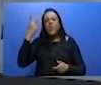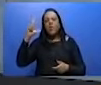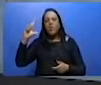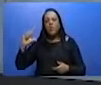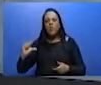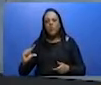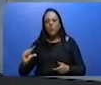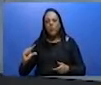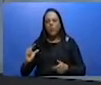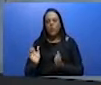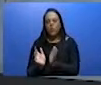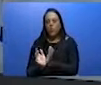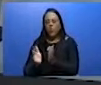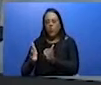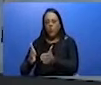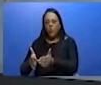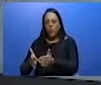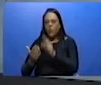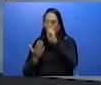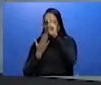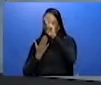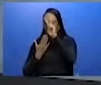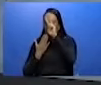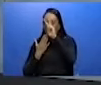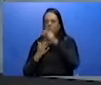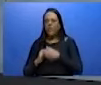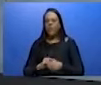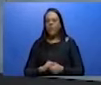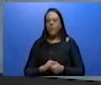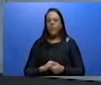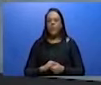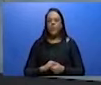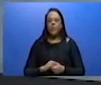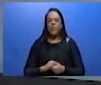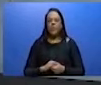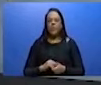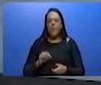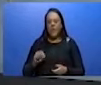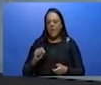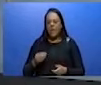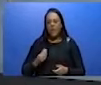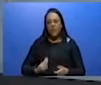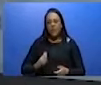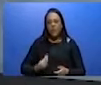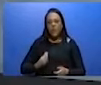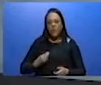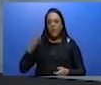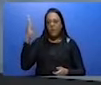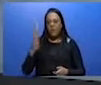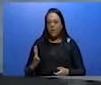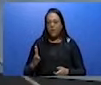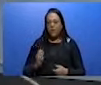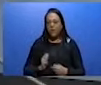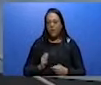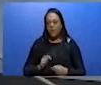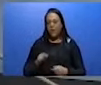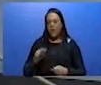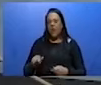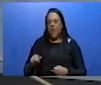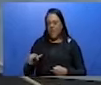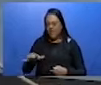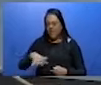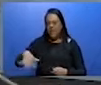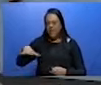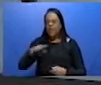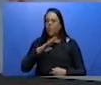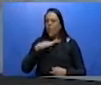nossas tribos, de um dos índios que moraram aqui, que eram dono da terra e foram exterminados de maneira